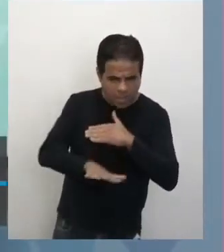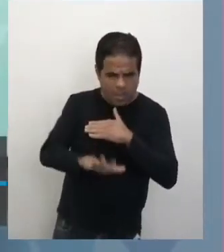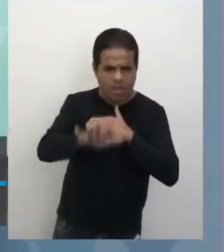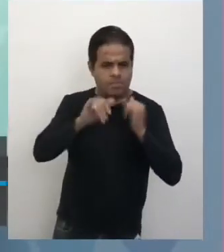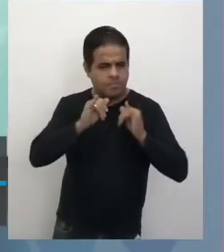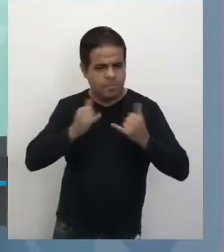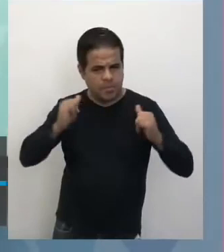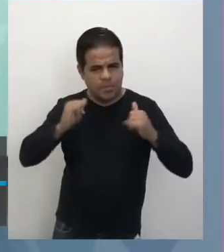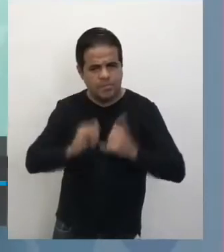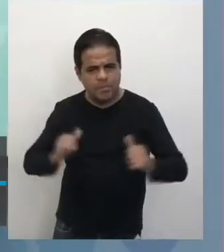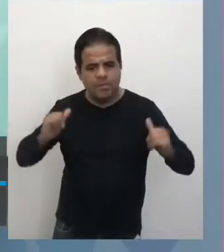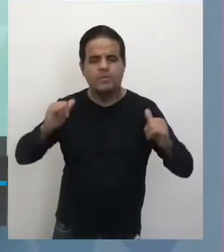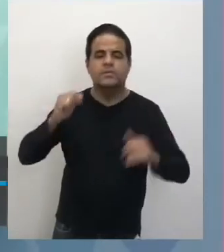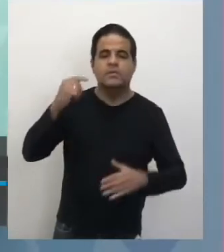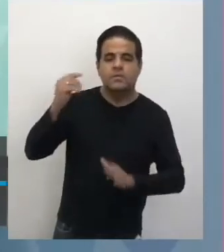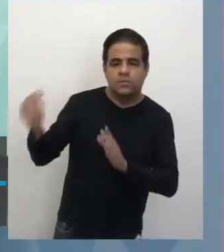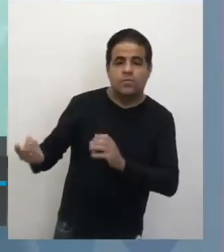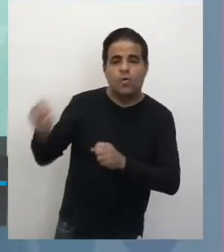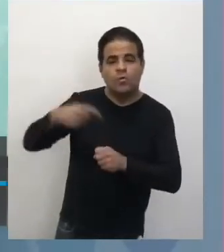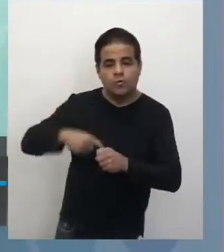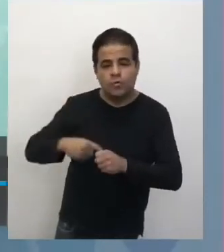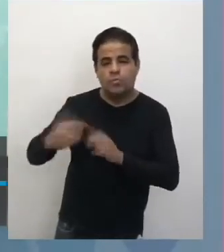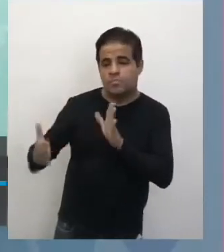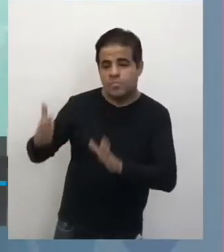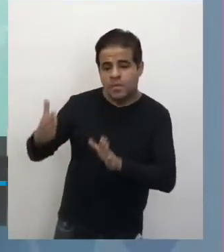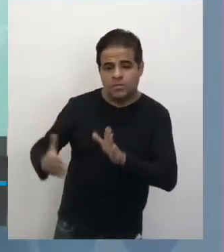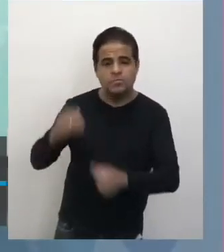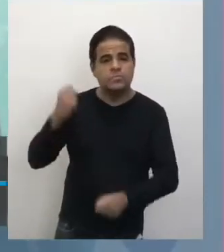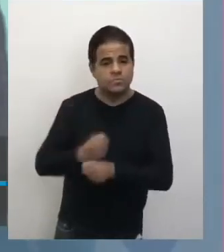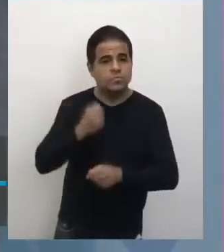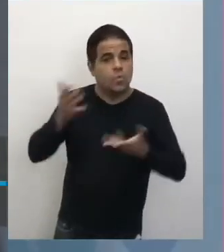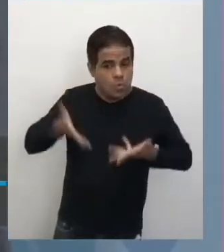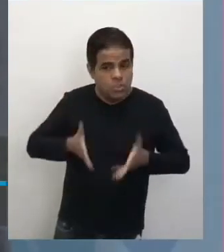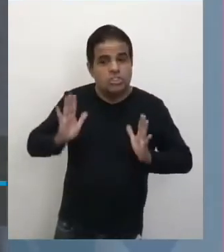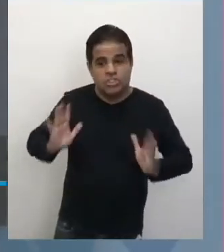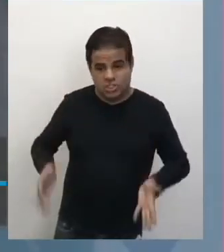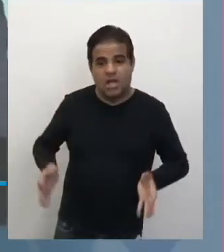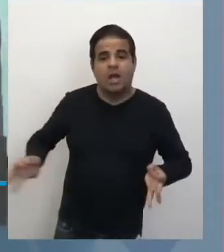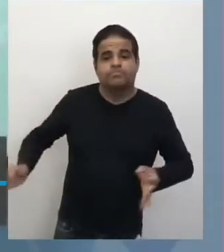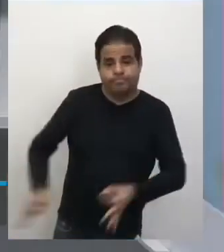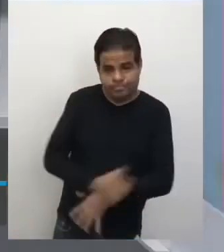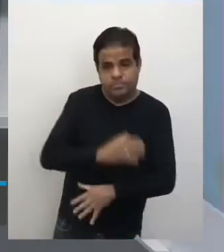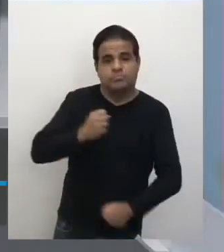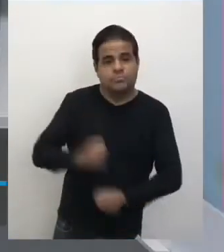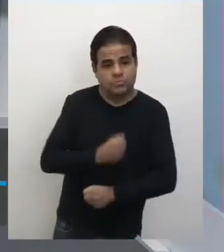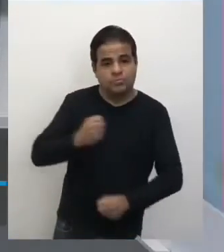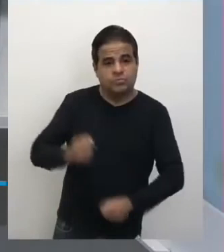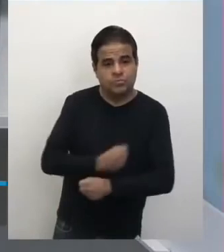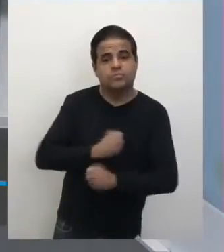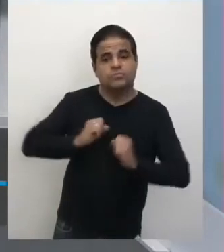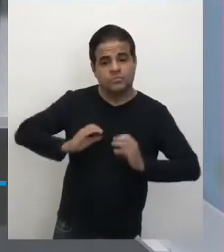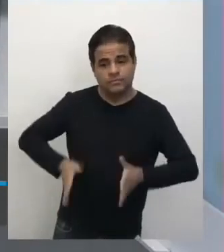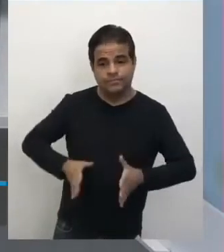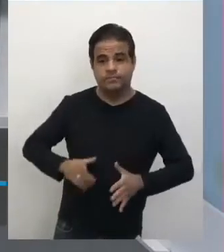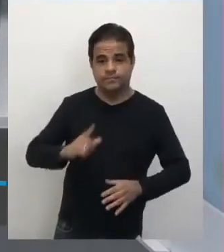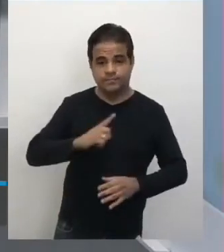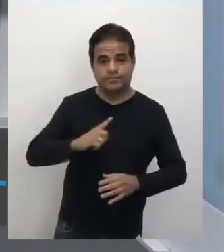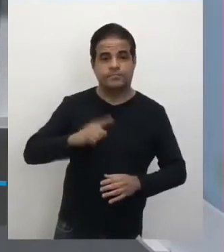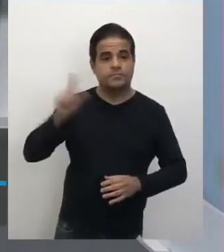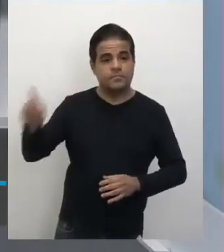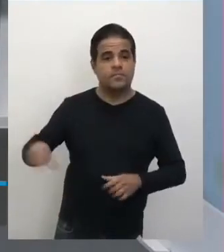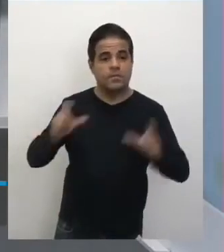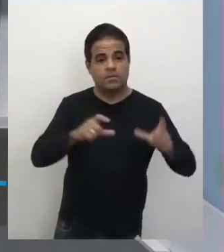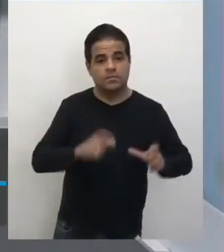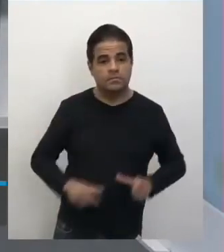já remontou o período da construção, né? Hoje nós já temos aí a usina construída e gerando energia, né, Russo? Tem lá, logicamente, né, os